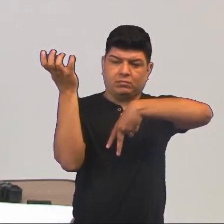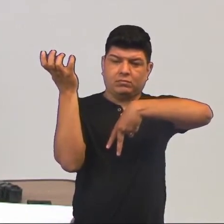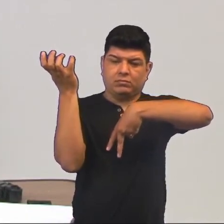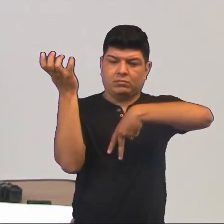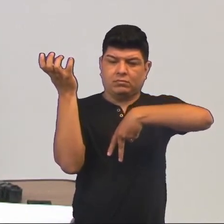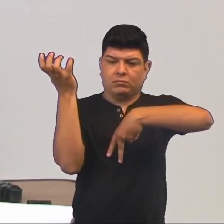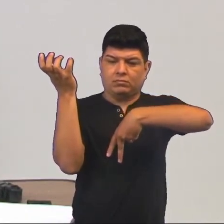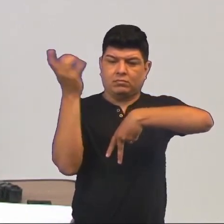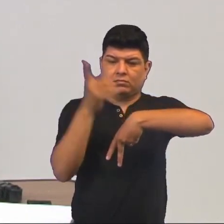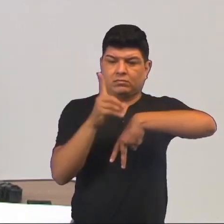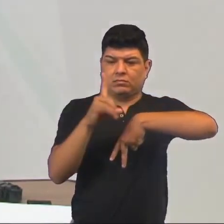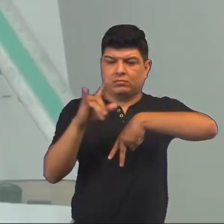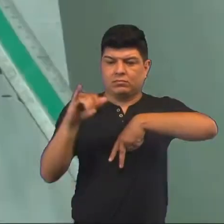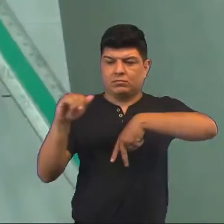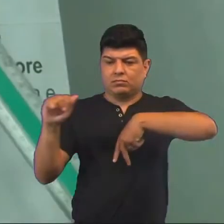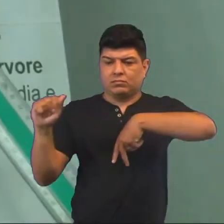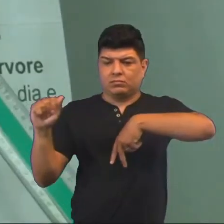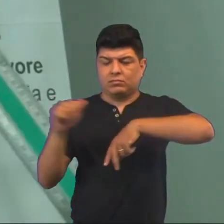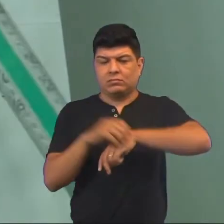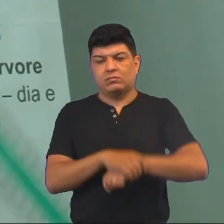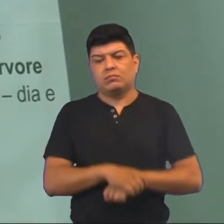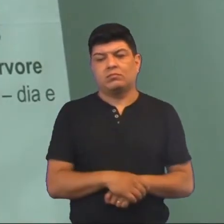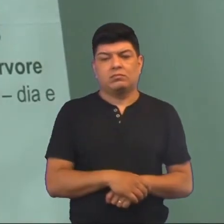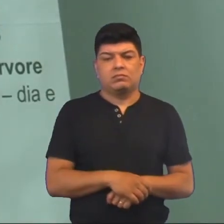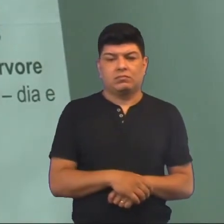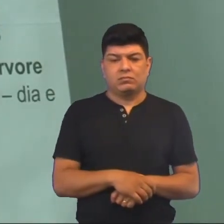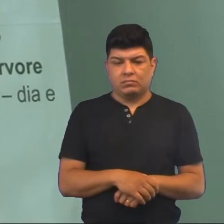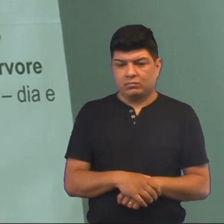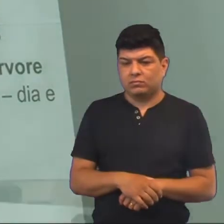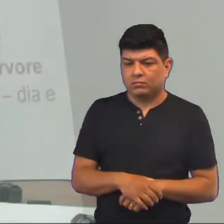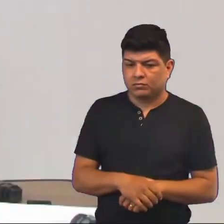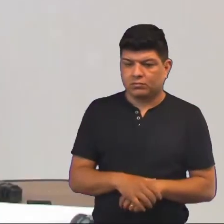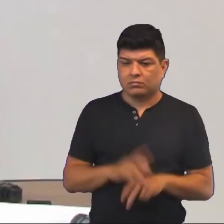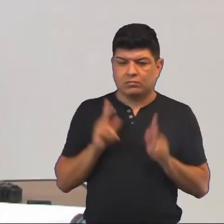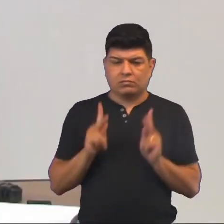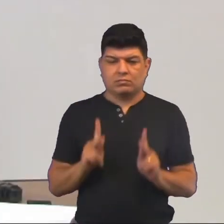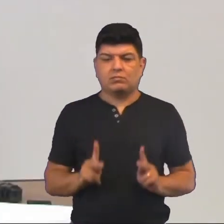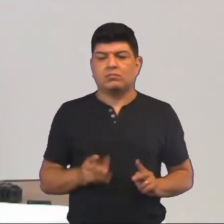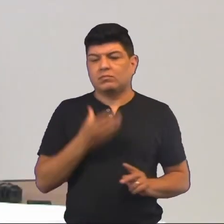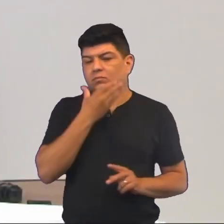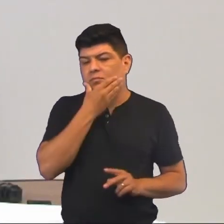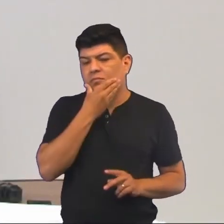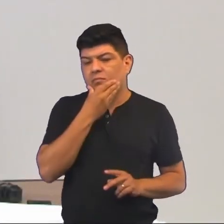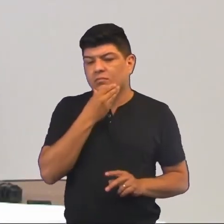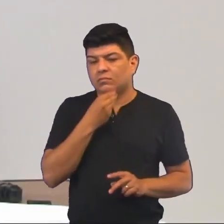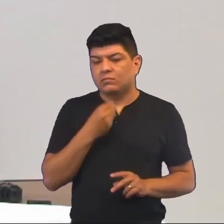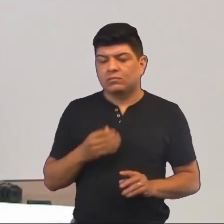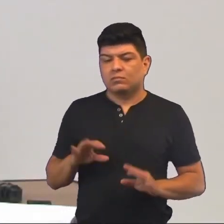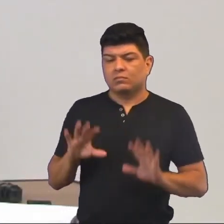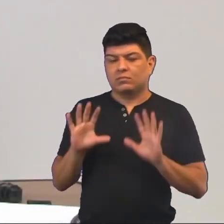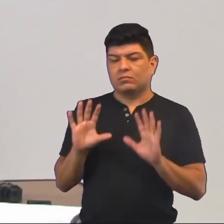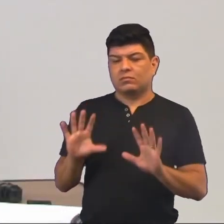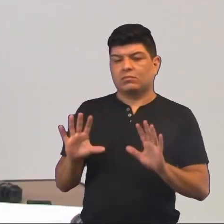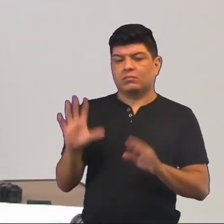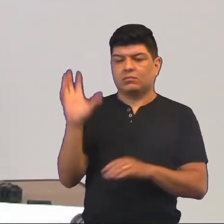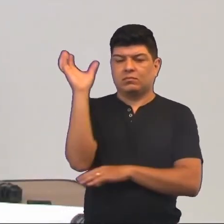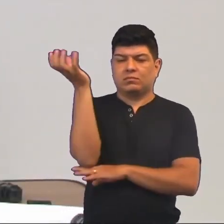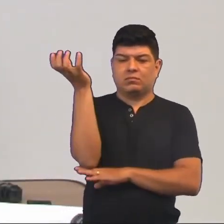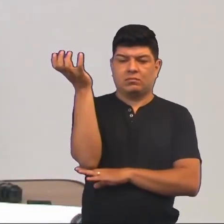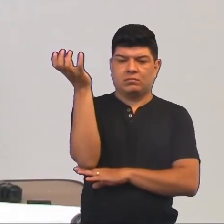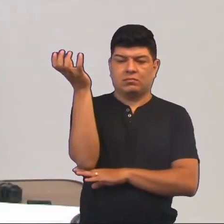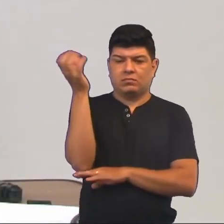que ele está no decorrer do dia, ó. Ok? Então, é pela posição do menino em relação à